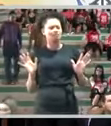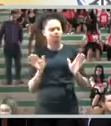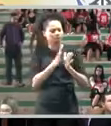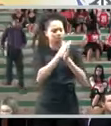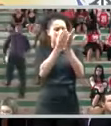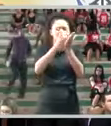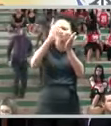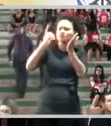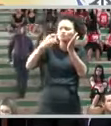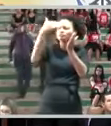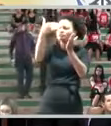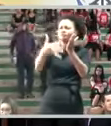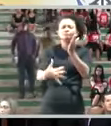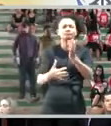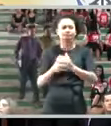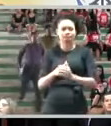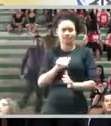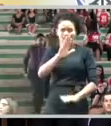Bíblia diz